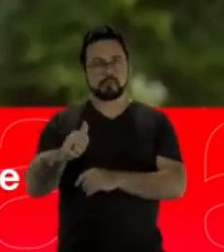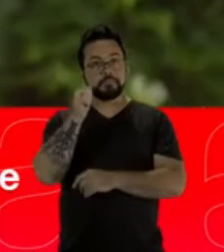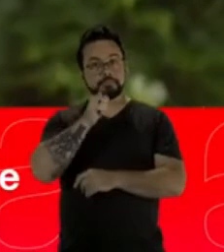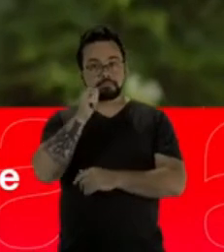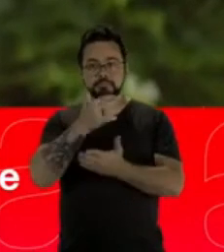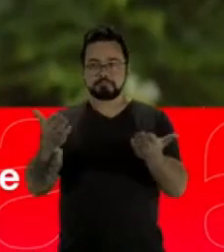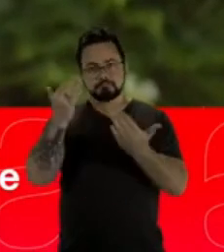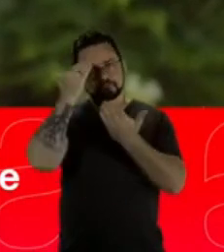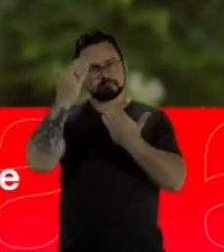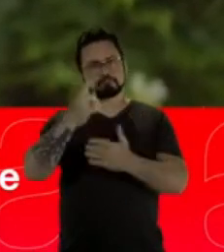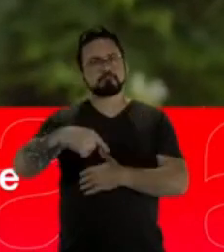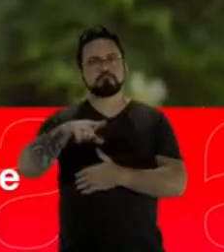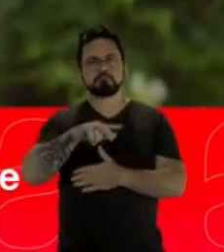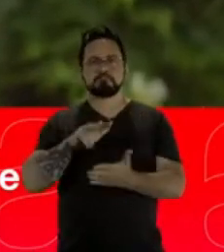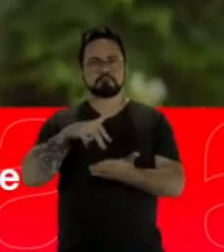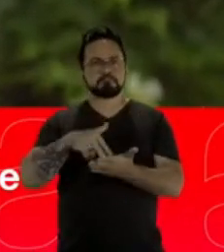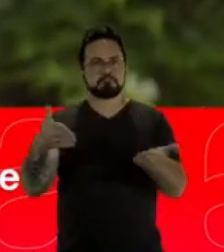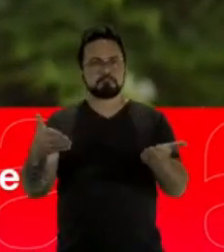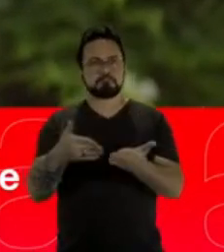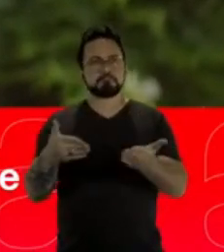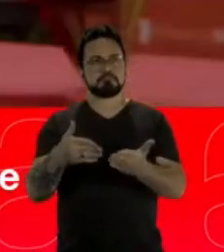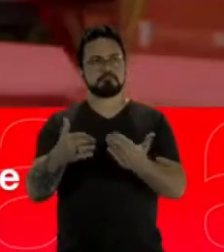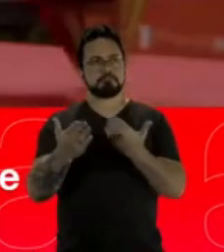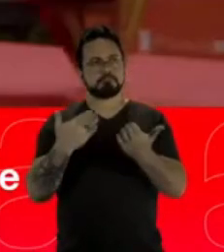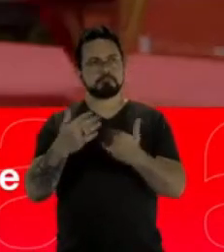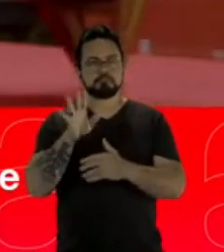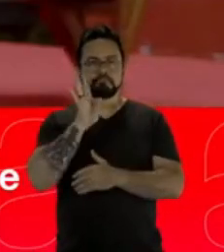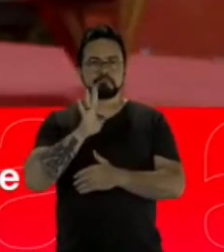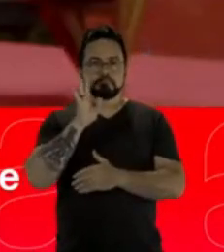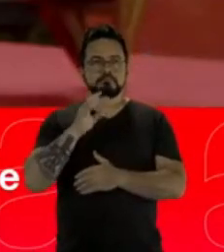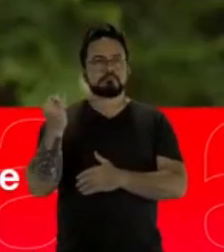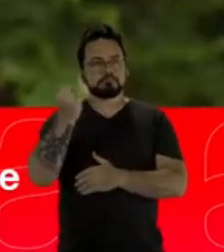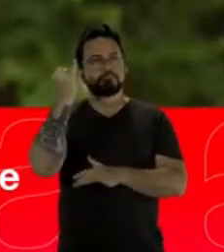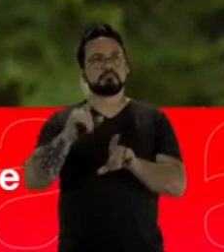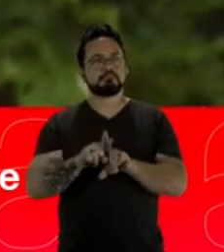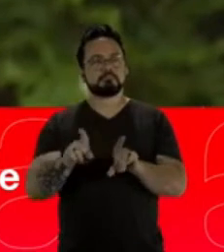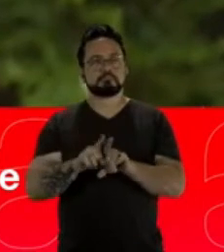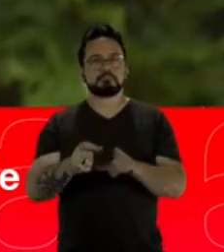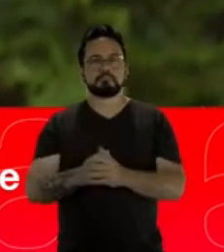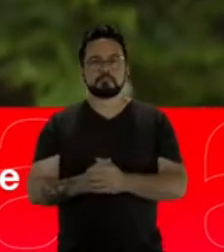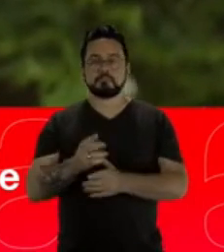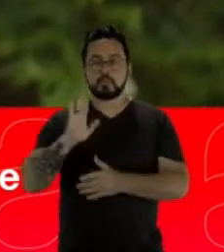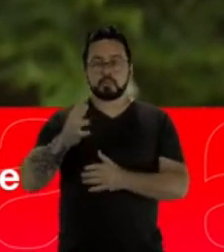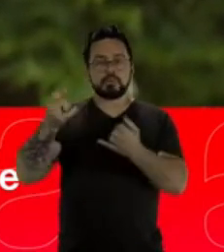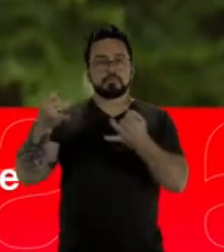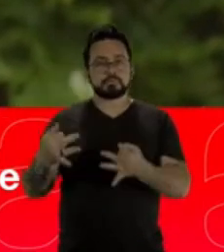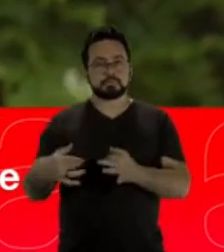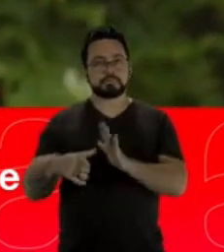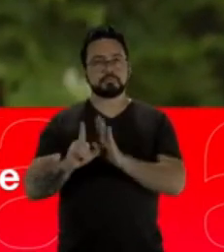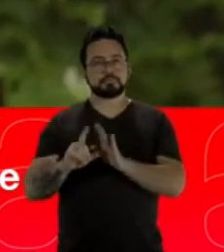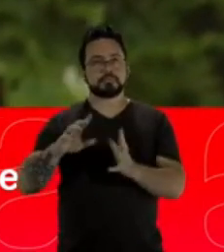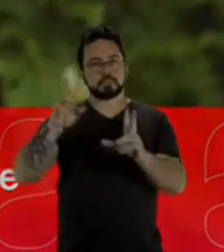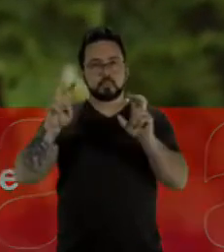muito obrigada por vocês terem vindo aqui. Esse painel foi muito legal e super importante, seguido do que a gente acabou de ter também, falando